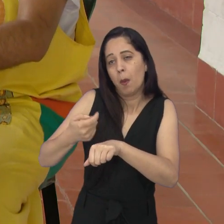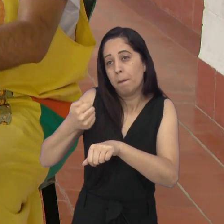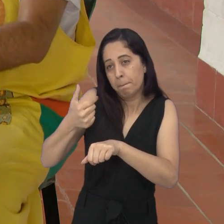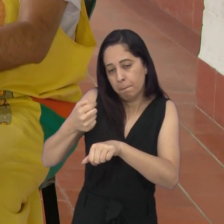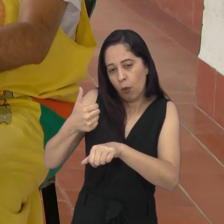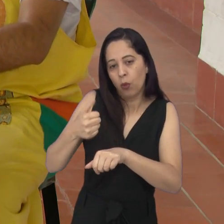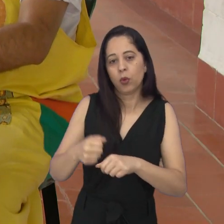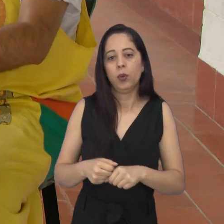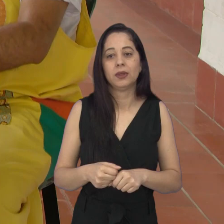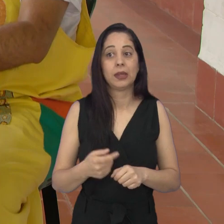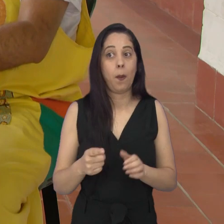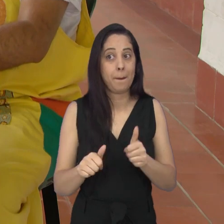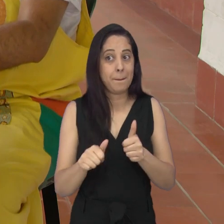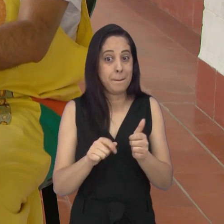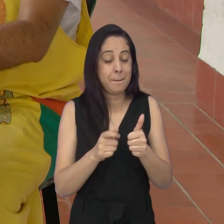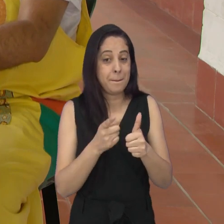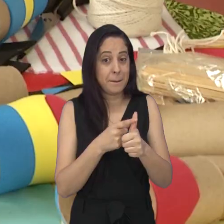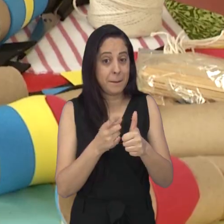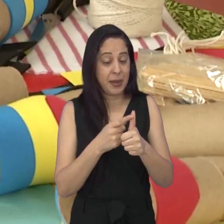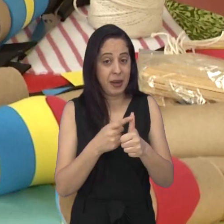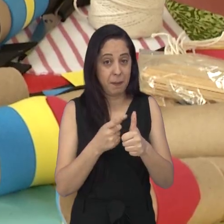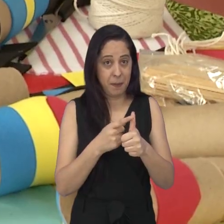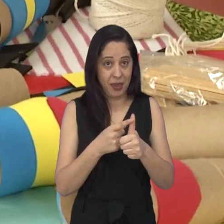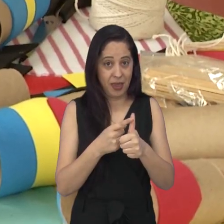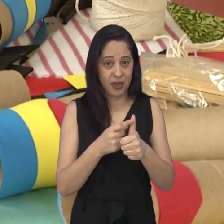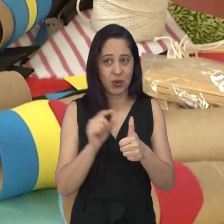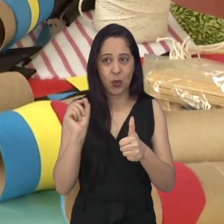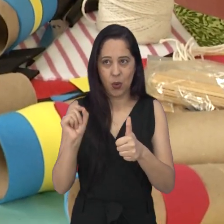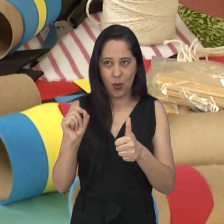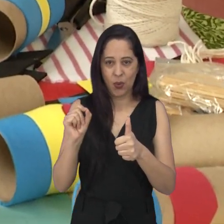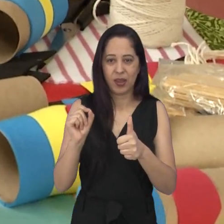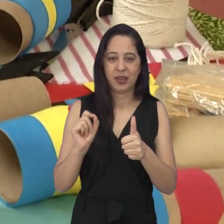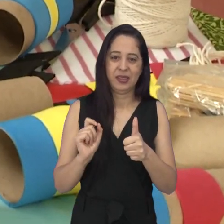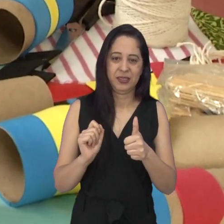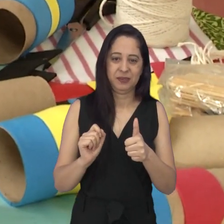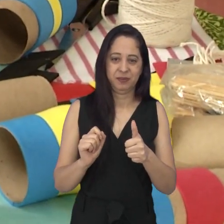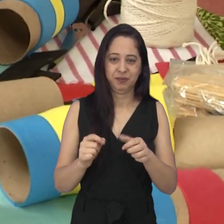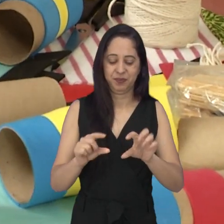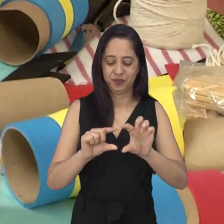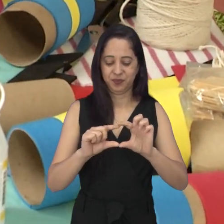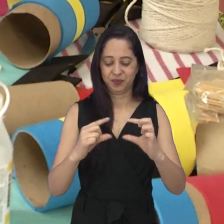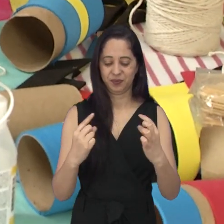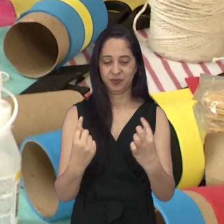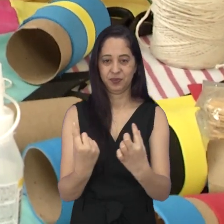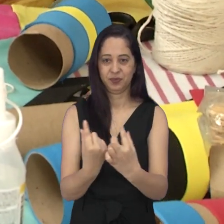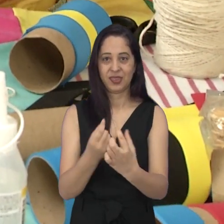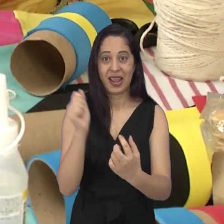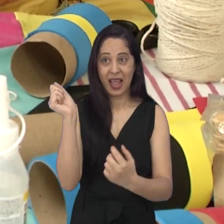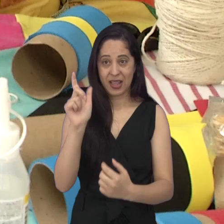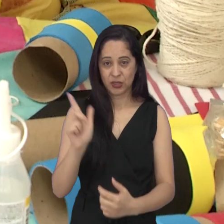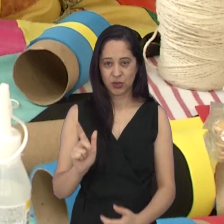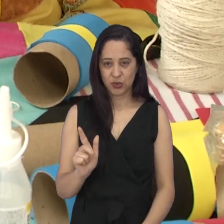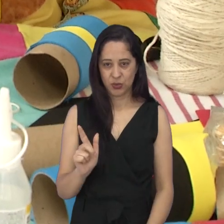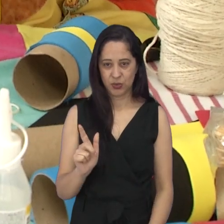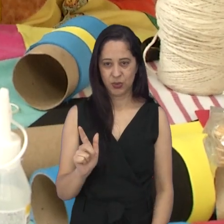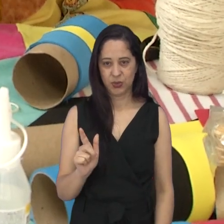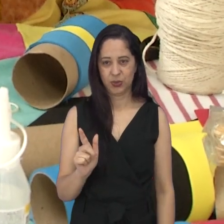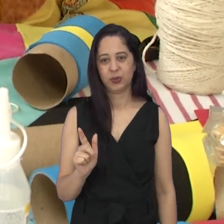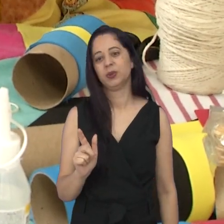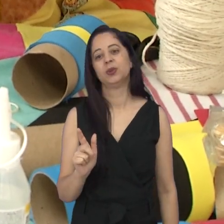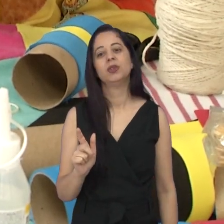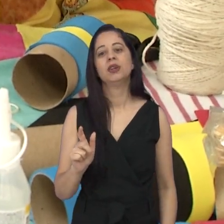passo é você pegar, né, a parte de baixo do seu personagem. Então, nós temos aqui